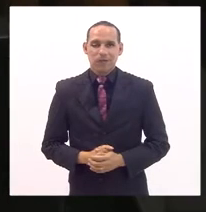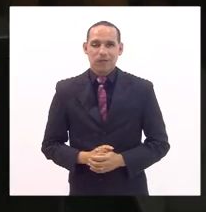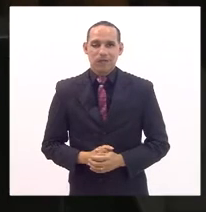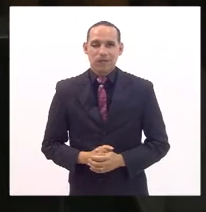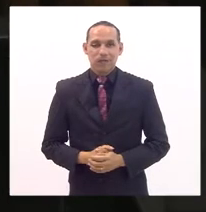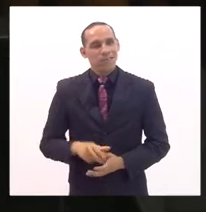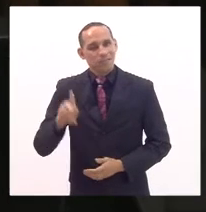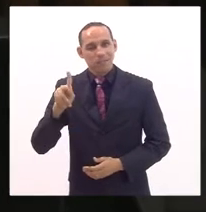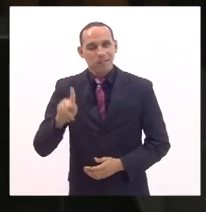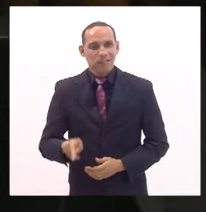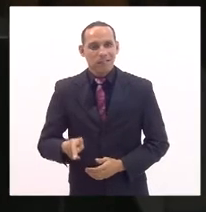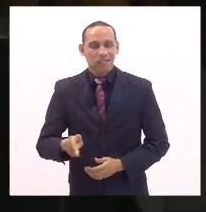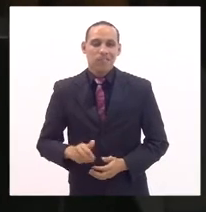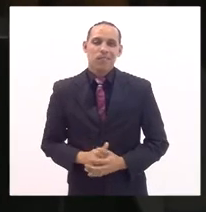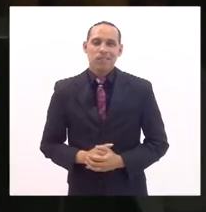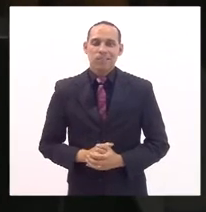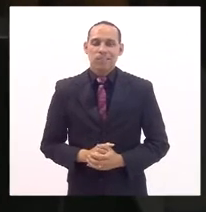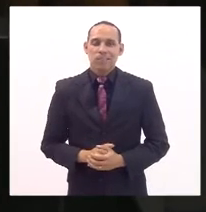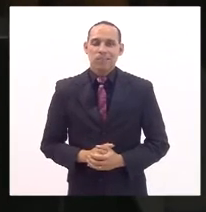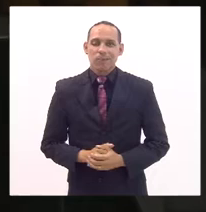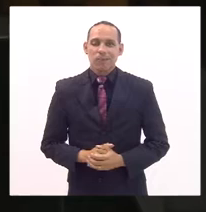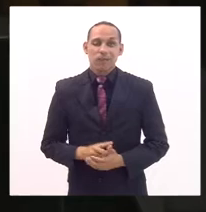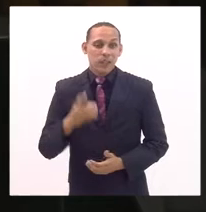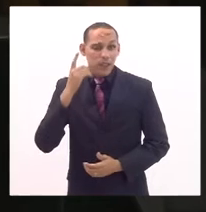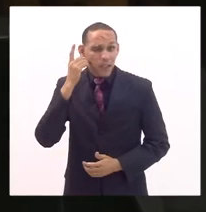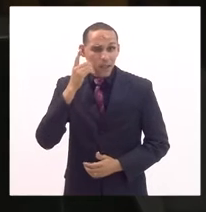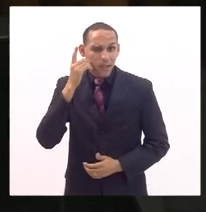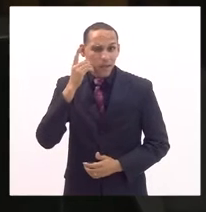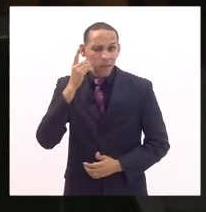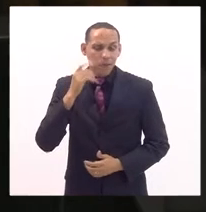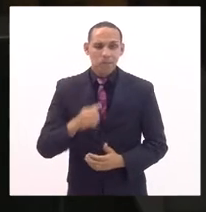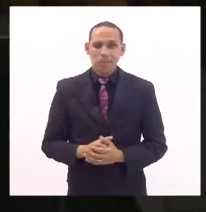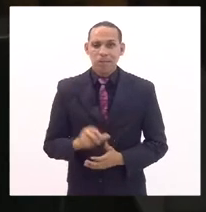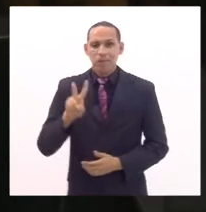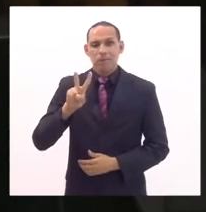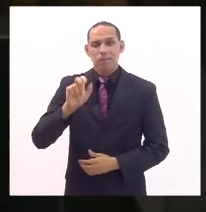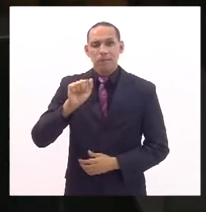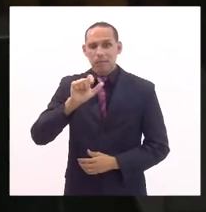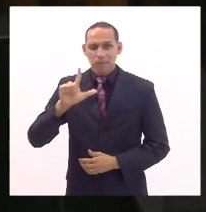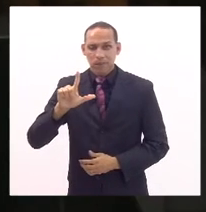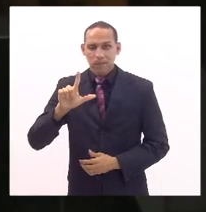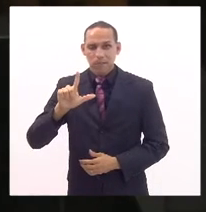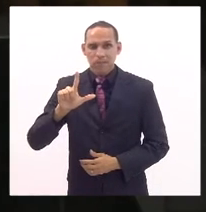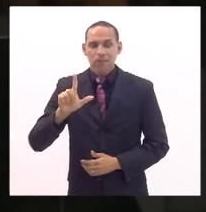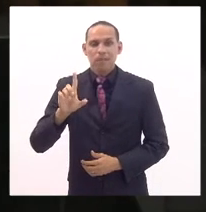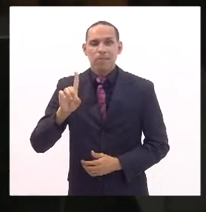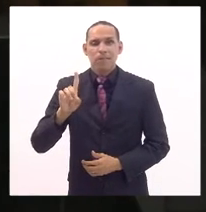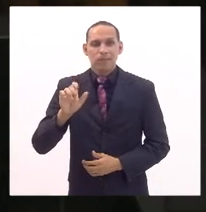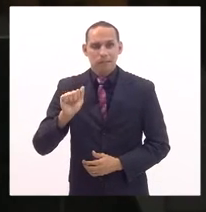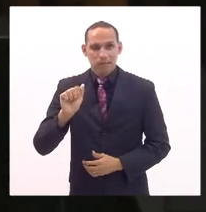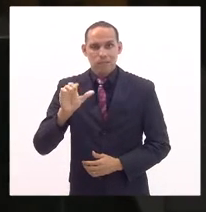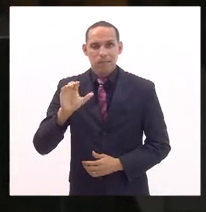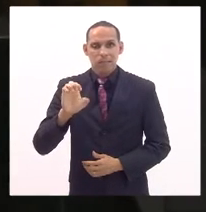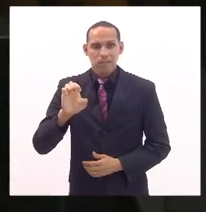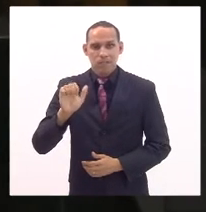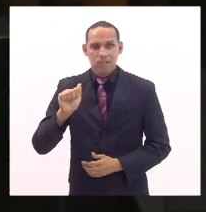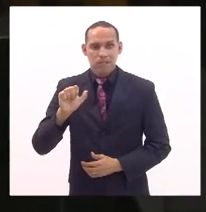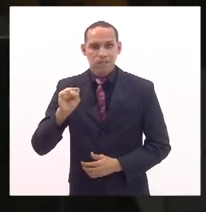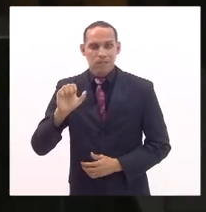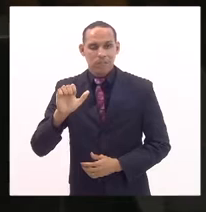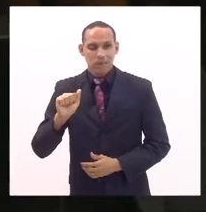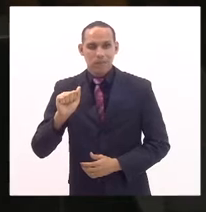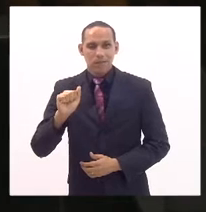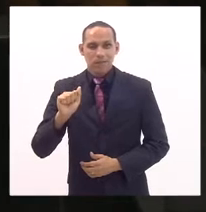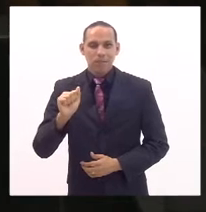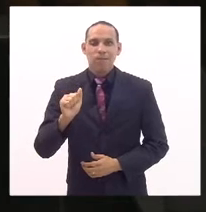Alô especial Presidente Deputado Val da Ceasa senhoras e